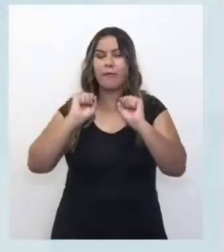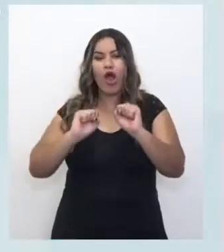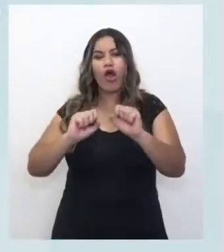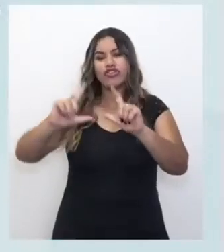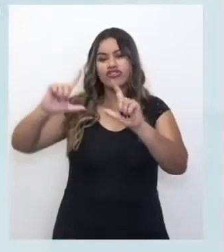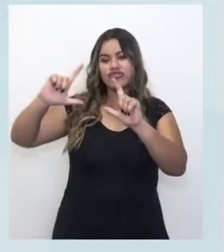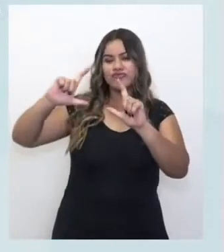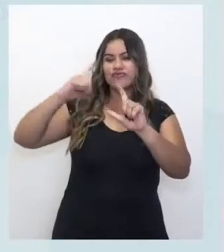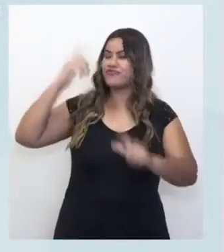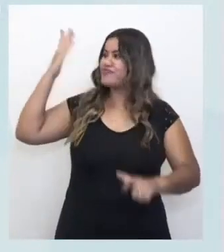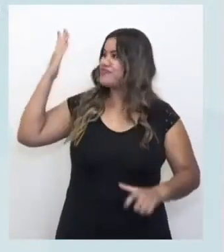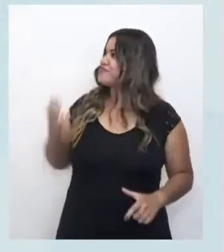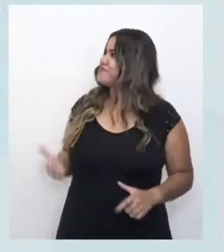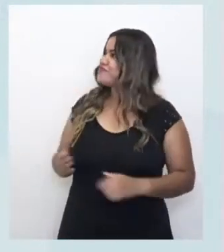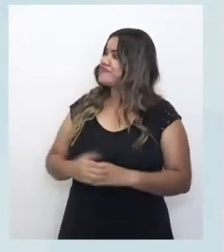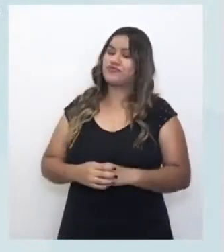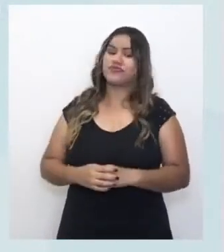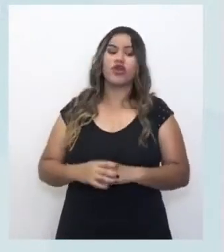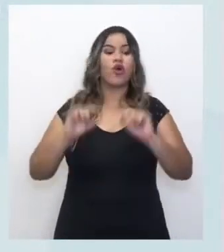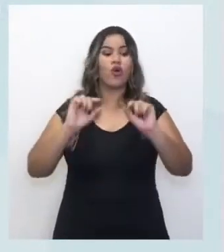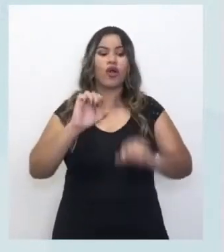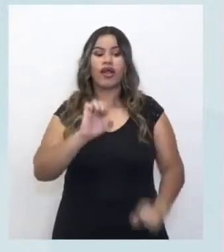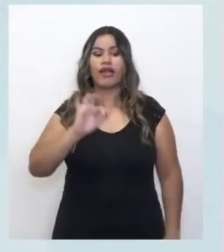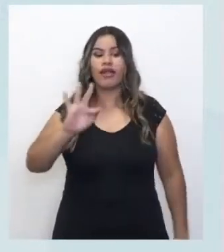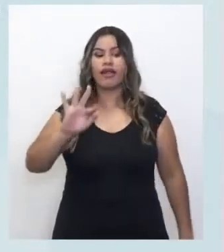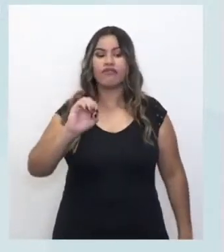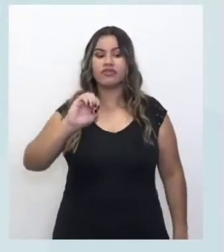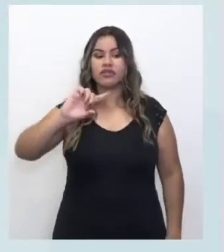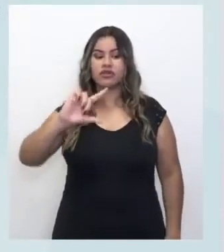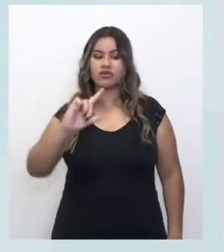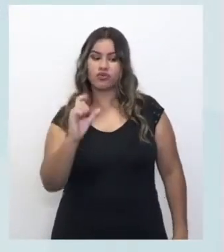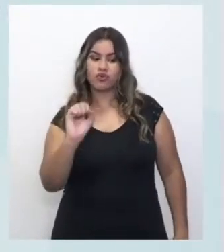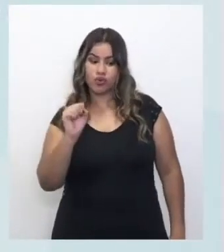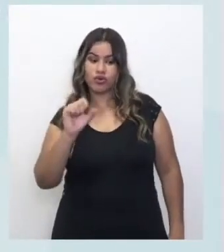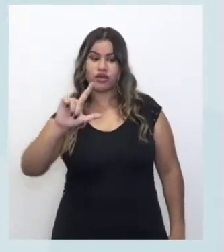tela. Então, a habilidade é